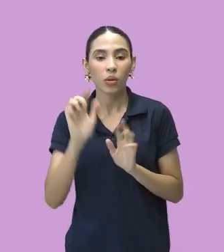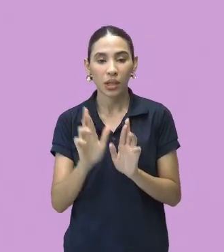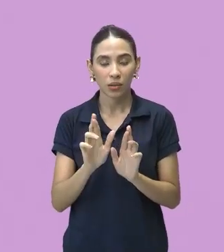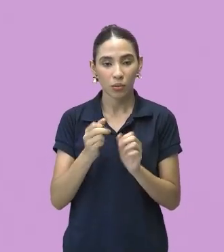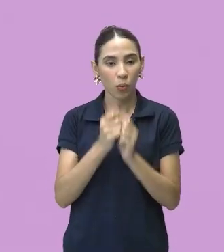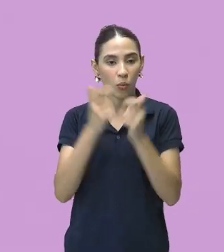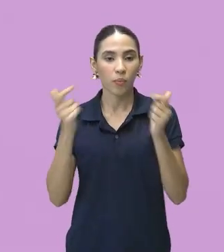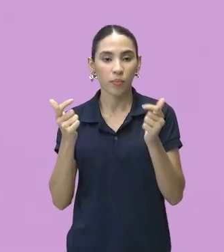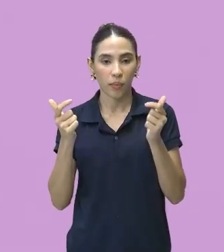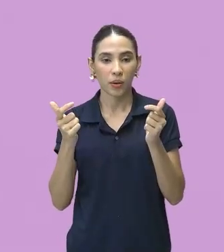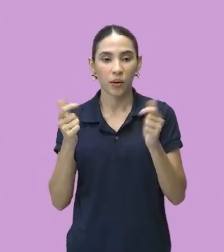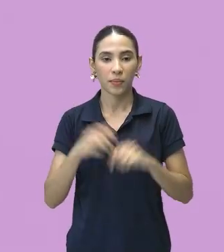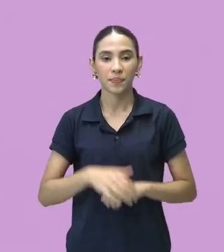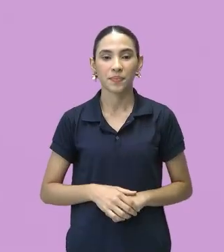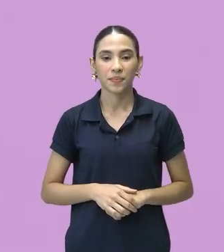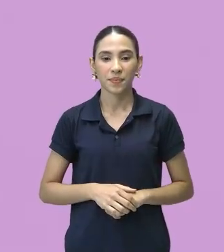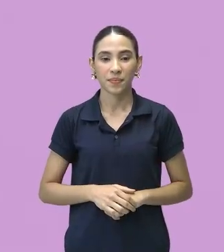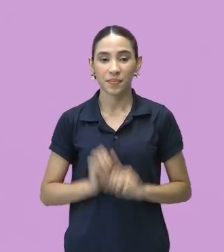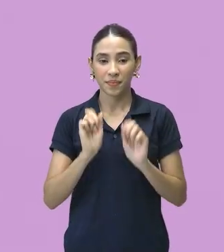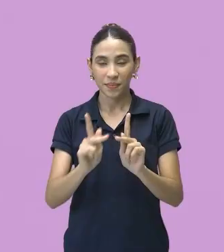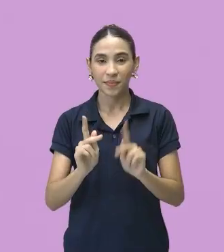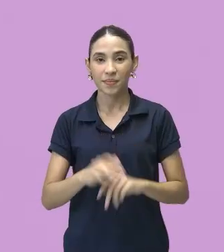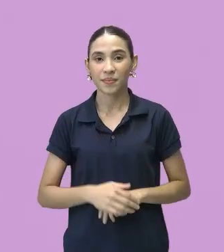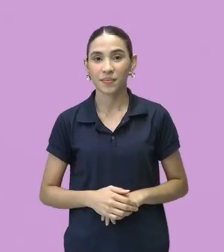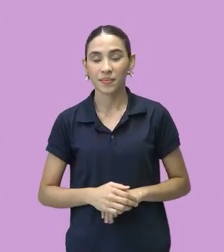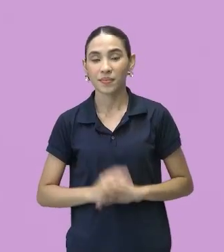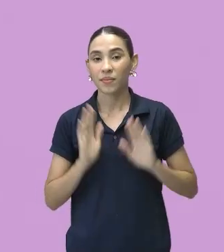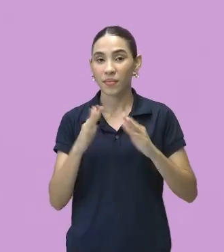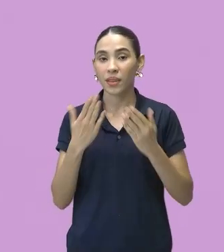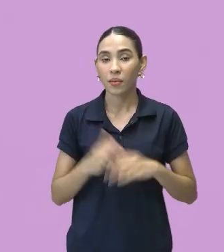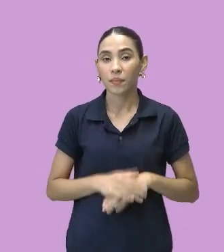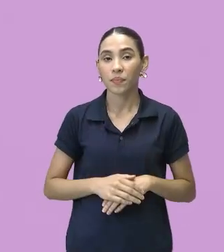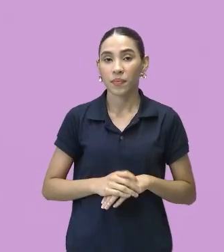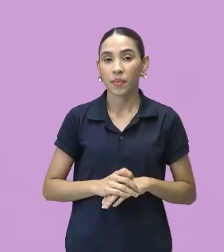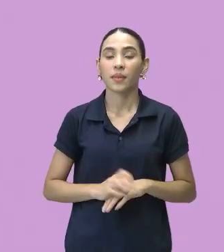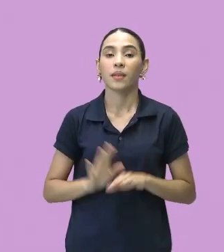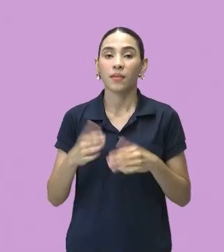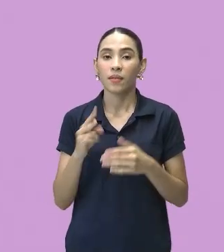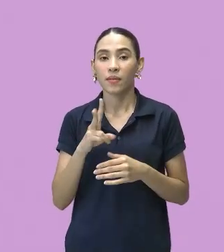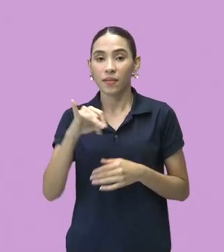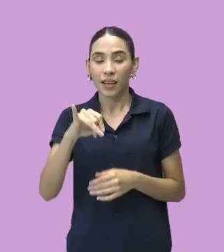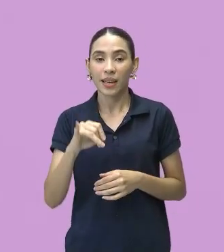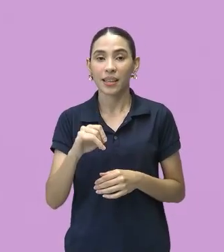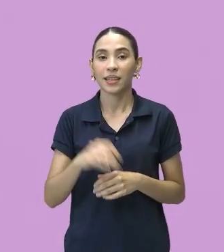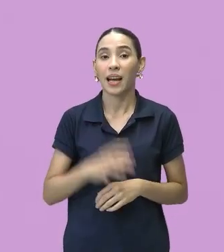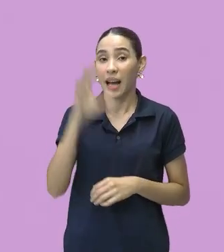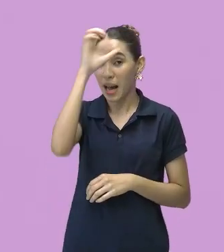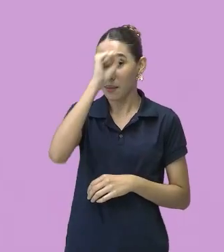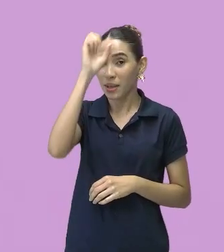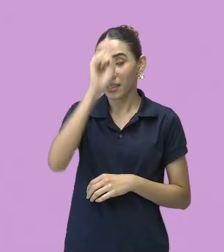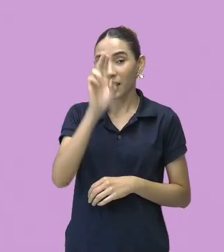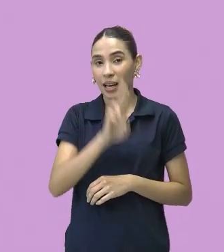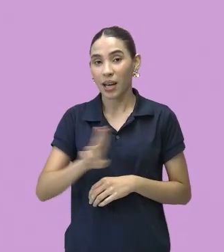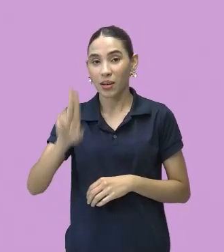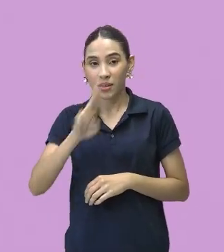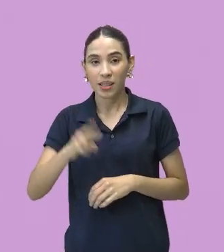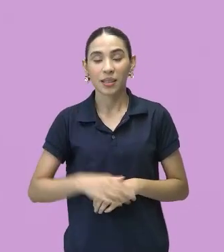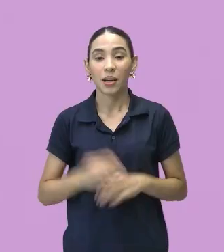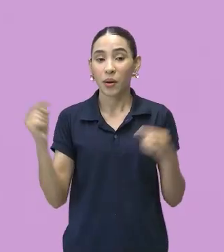ali maior de bolinhas. Ok? Então, é para isso que a gente vai aprender a utilizar as